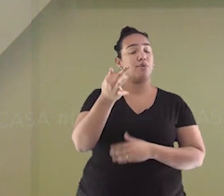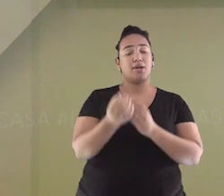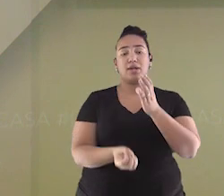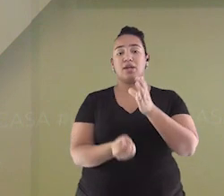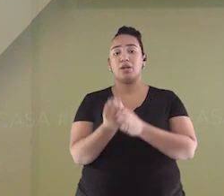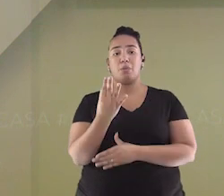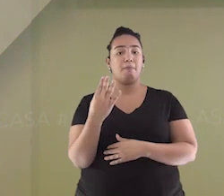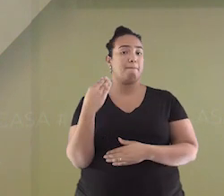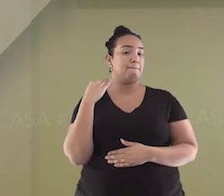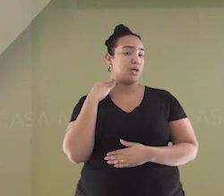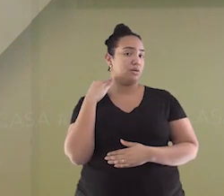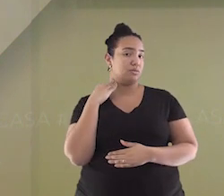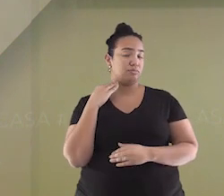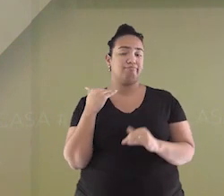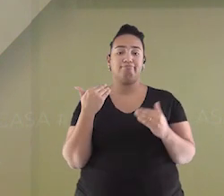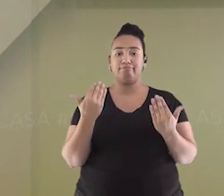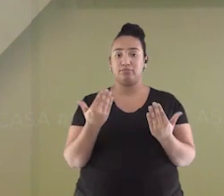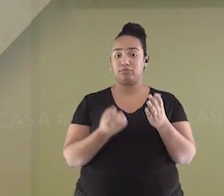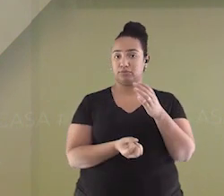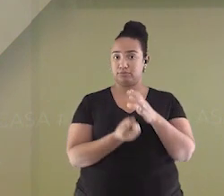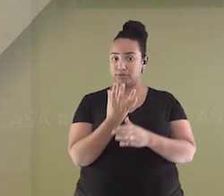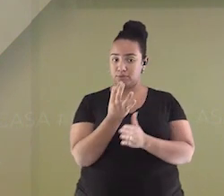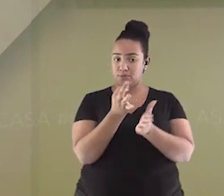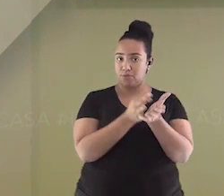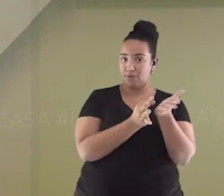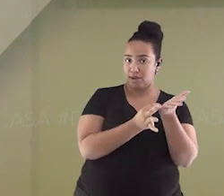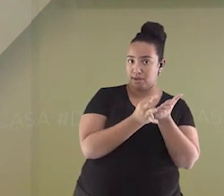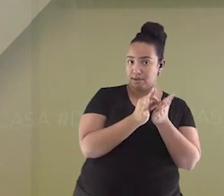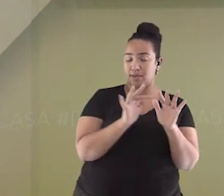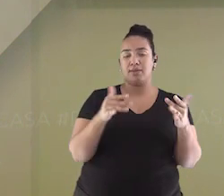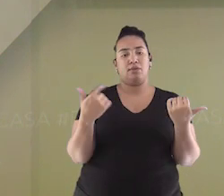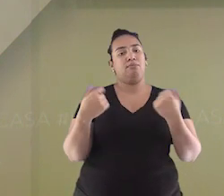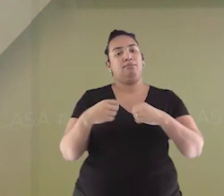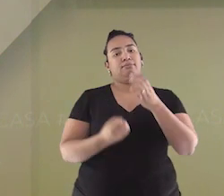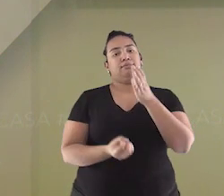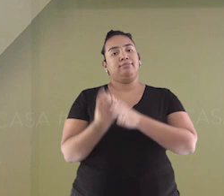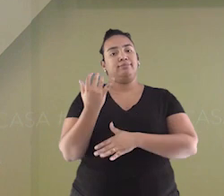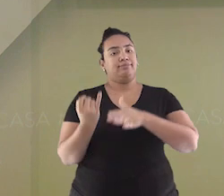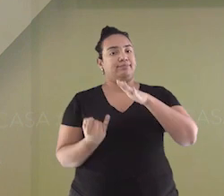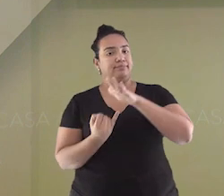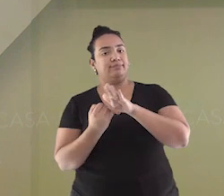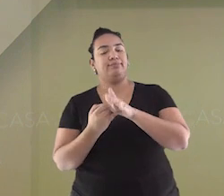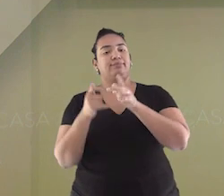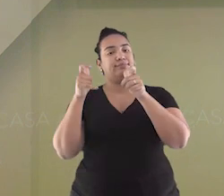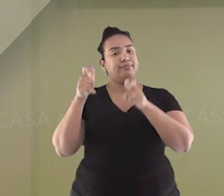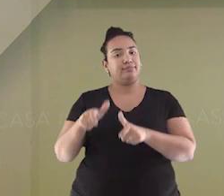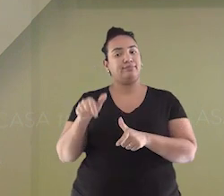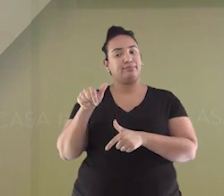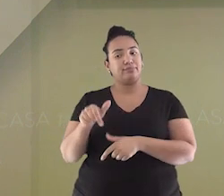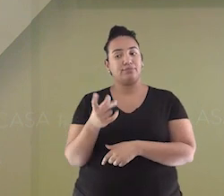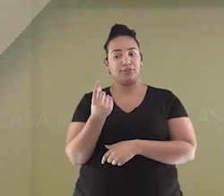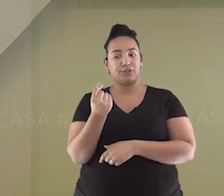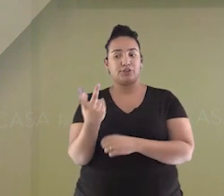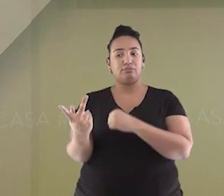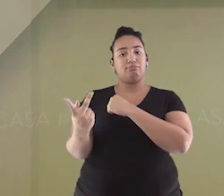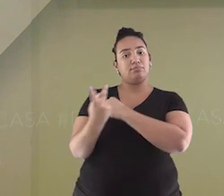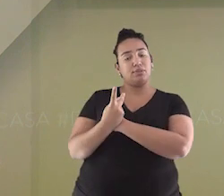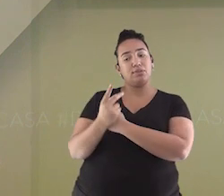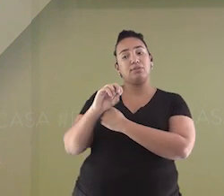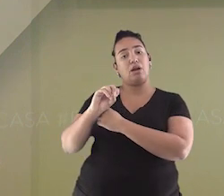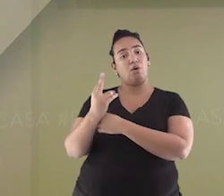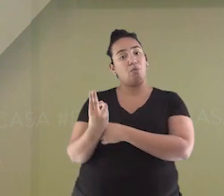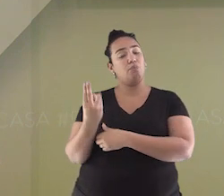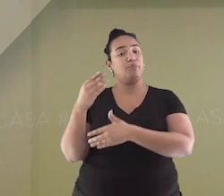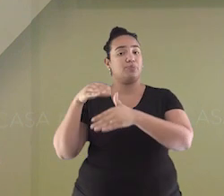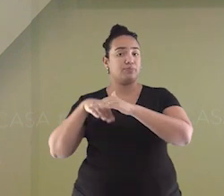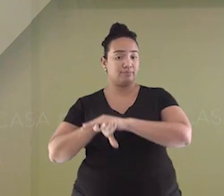bancos. Depois que as moedas surgiram, houve a necessidade de criar uma instituição, um lugar que guardasse e emprestasse essas